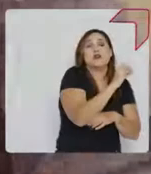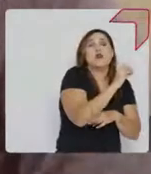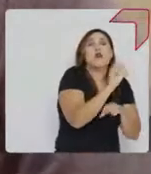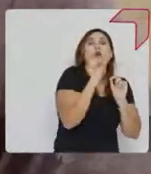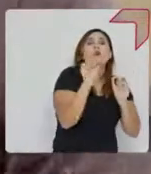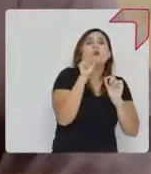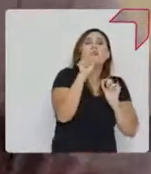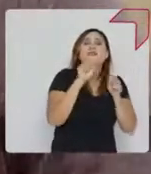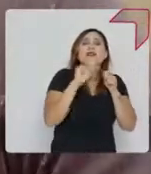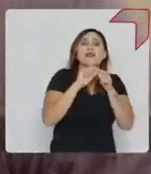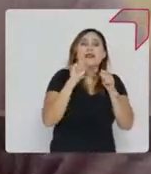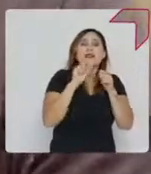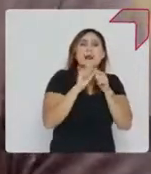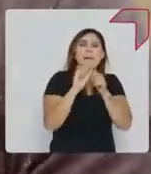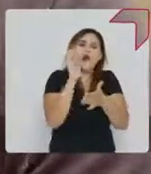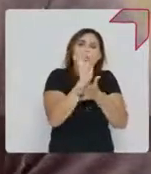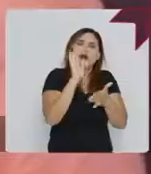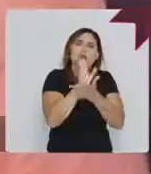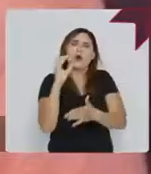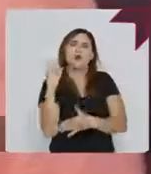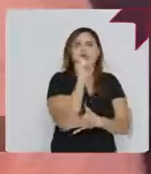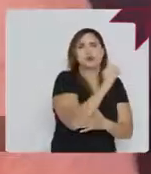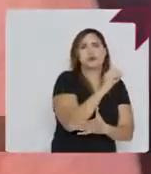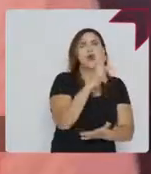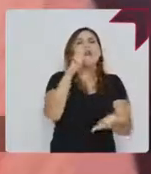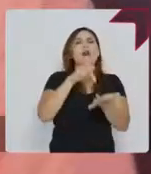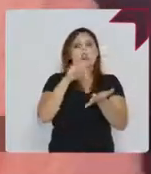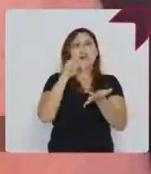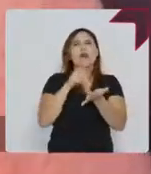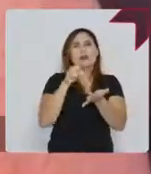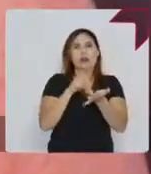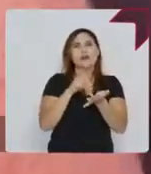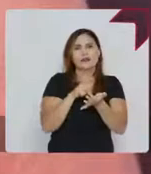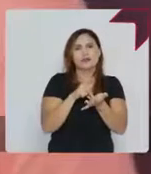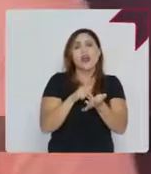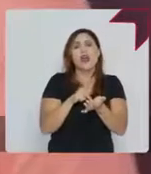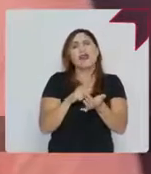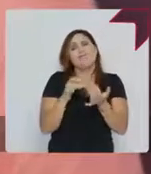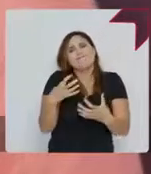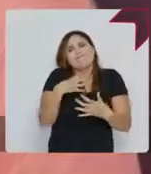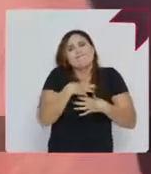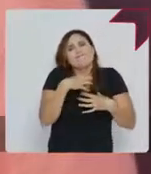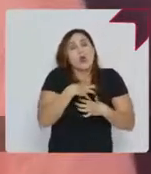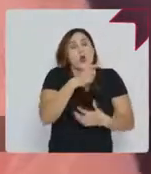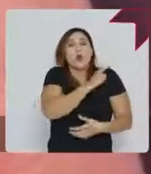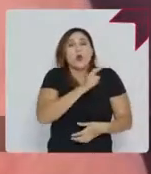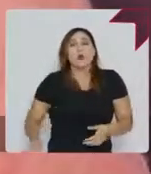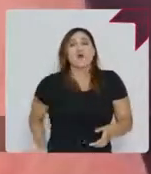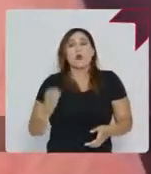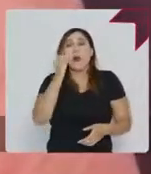vai fazer por a gente aqui do lado oeste? É verdade, Ronivaldo. Infelizmente, a atual